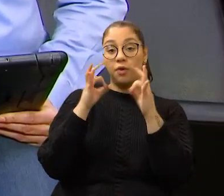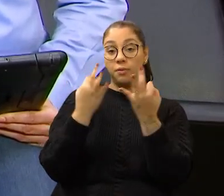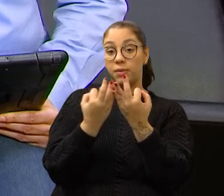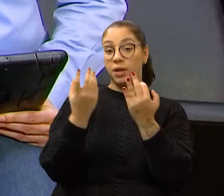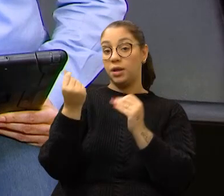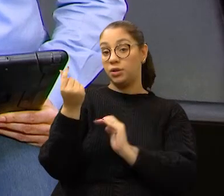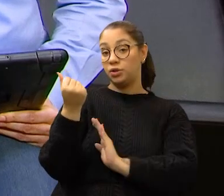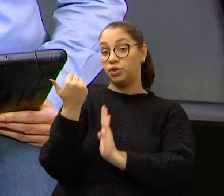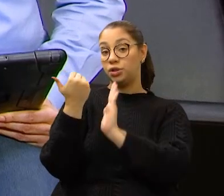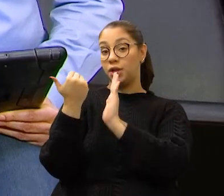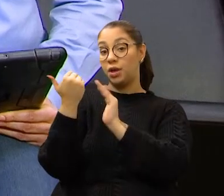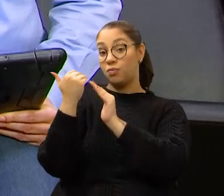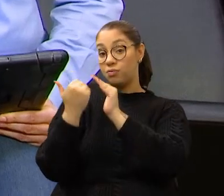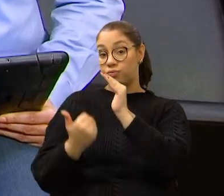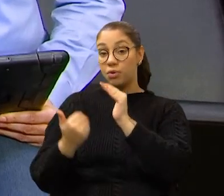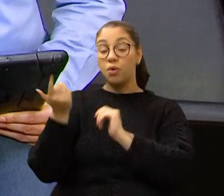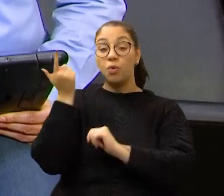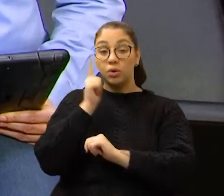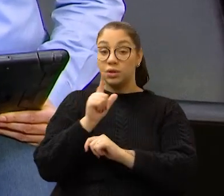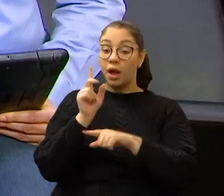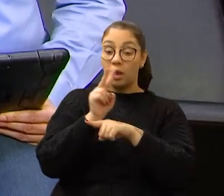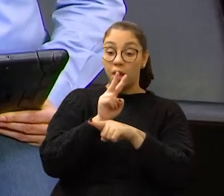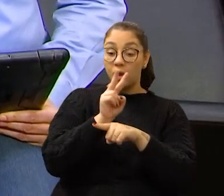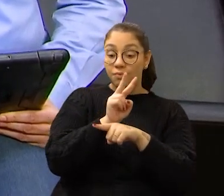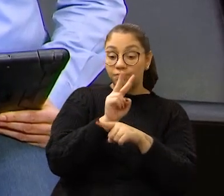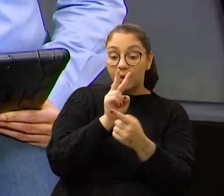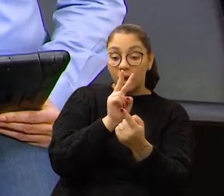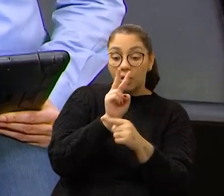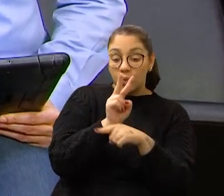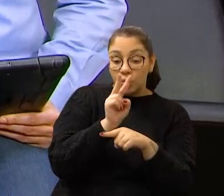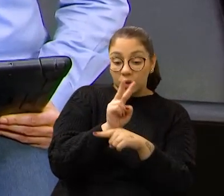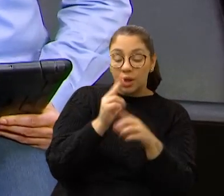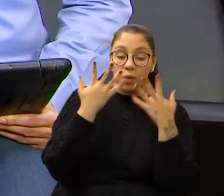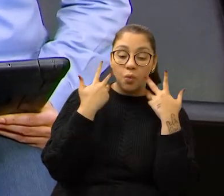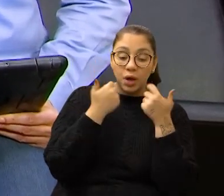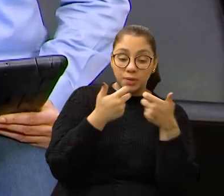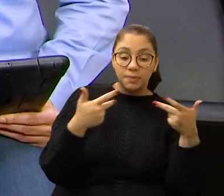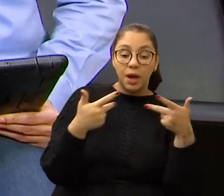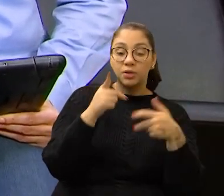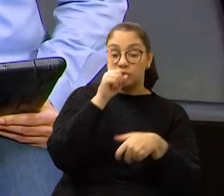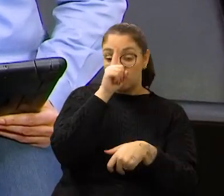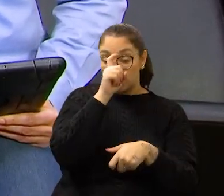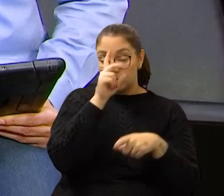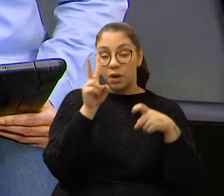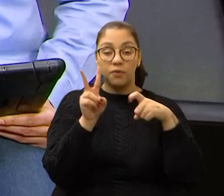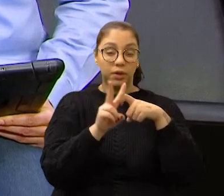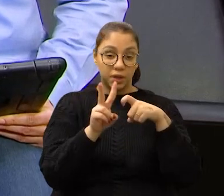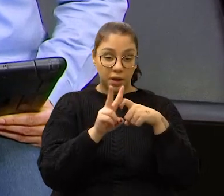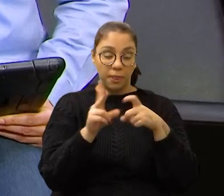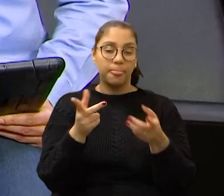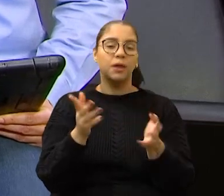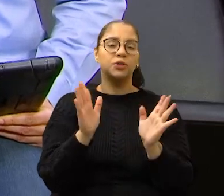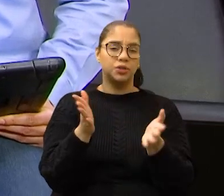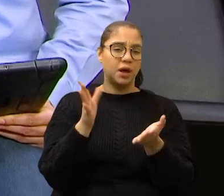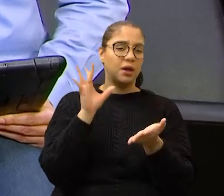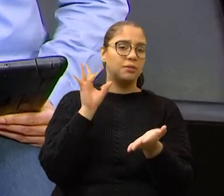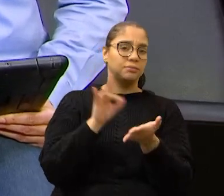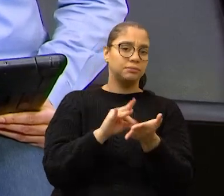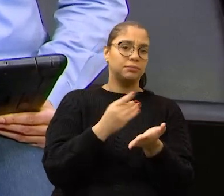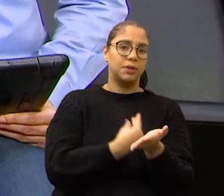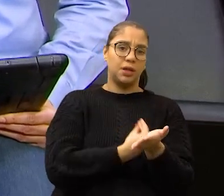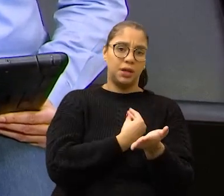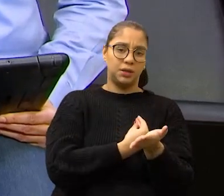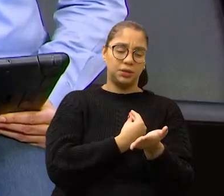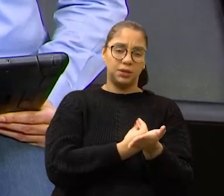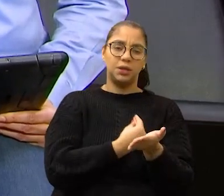de baixa renda, ela consegue cuidar da saúde do animal em um hospital veterinário. Existe esse olhar